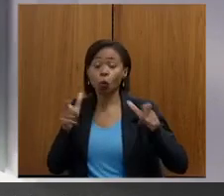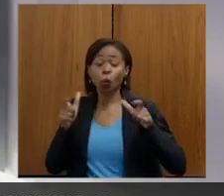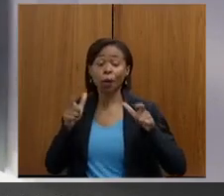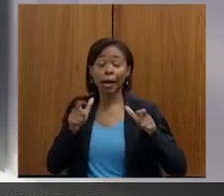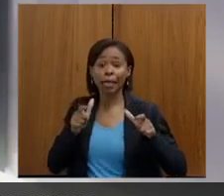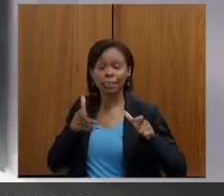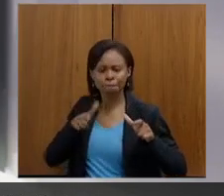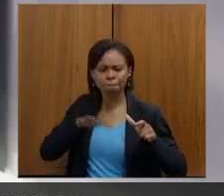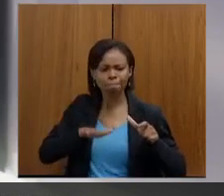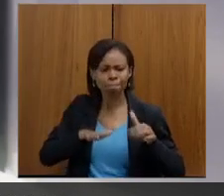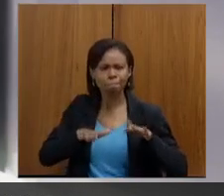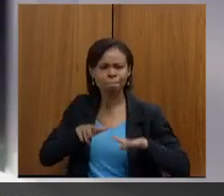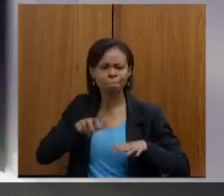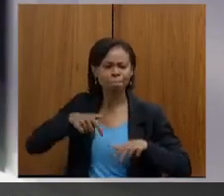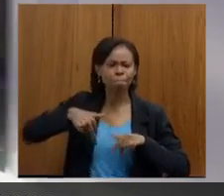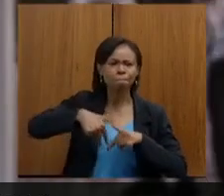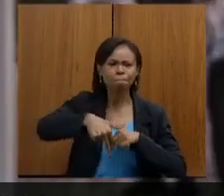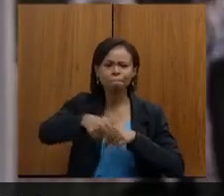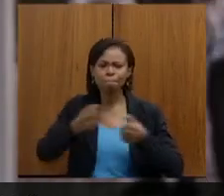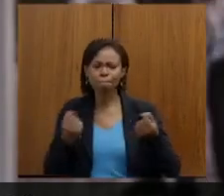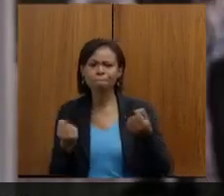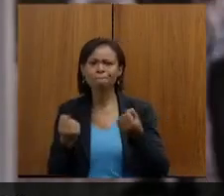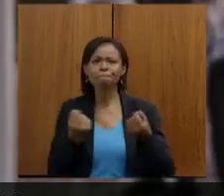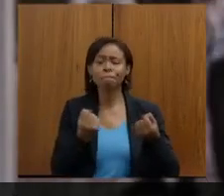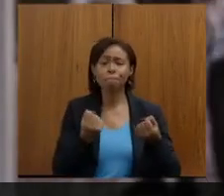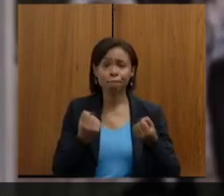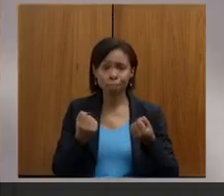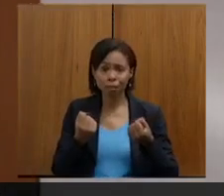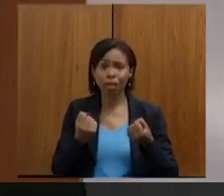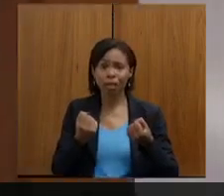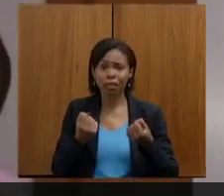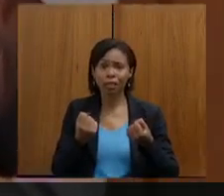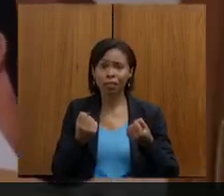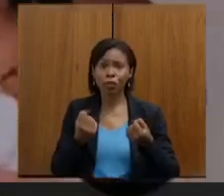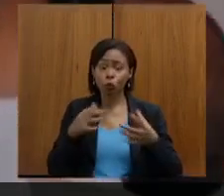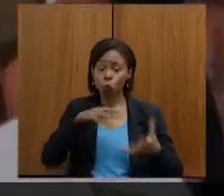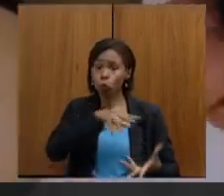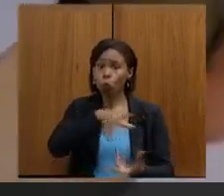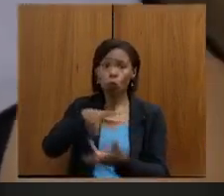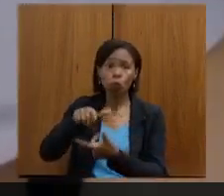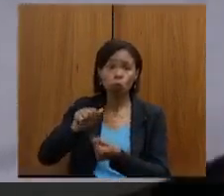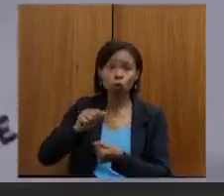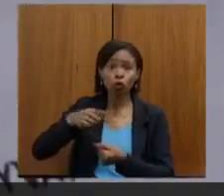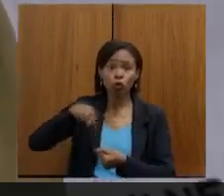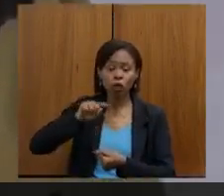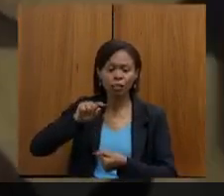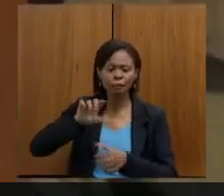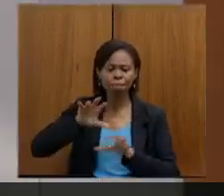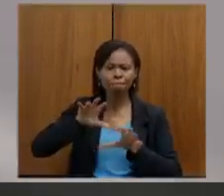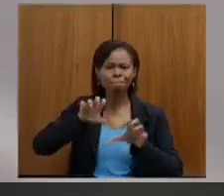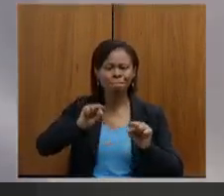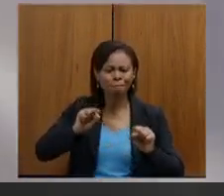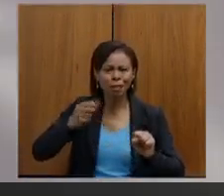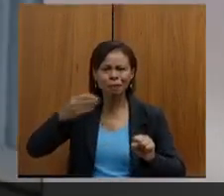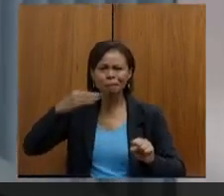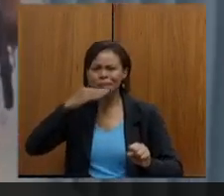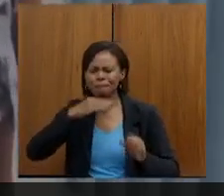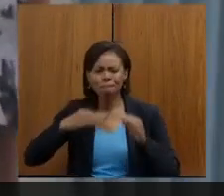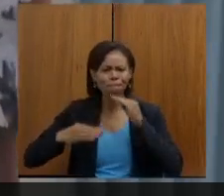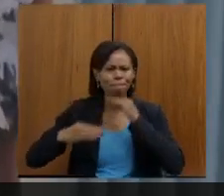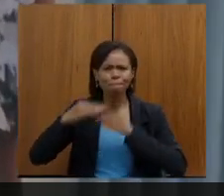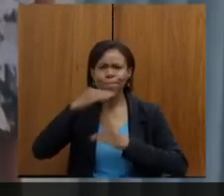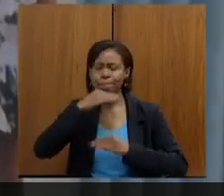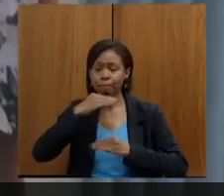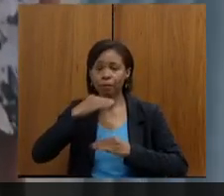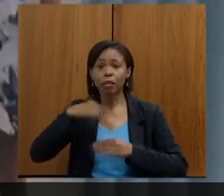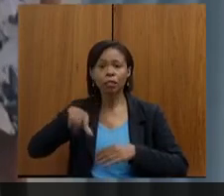a verdade do mundo que tocamos com nossas mãos todos os dias que presenciamos a